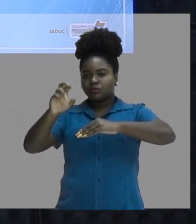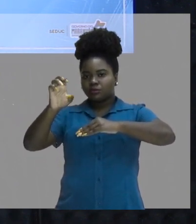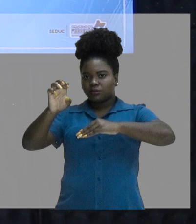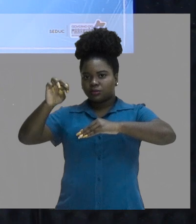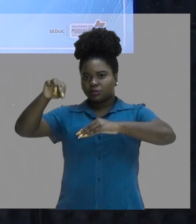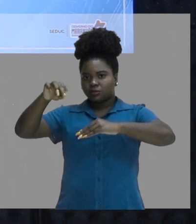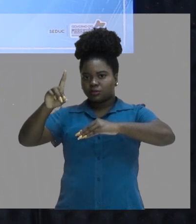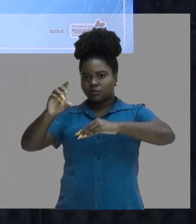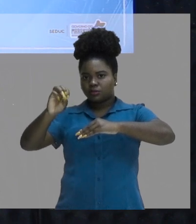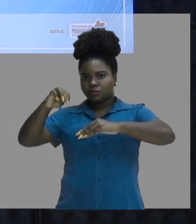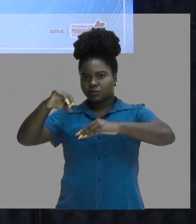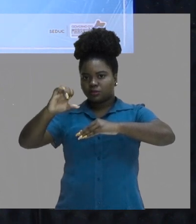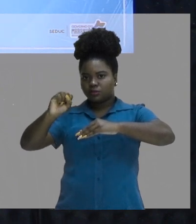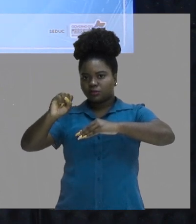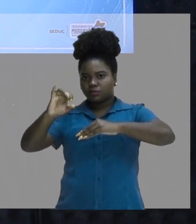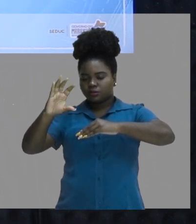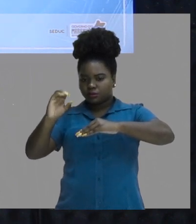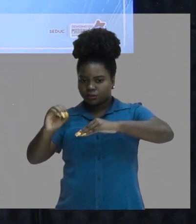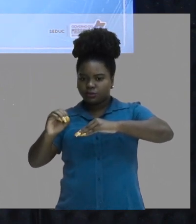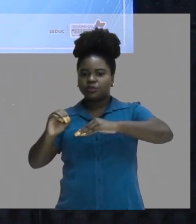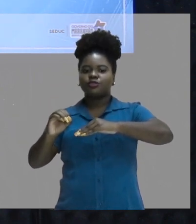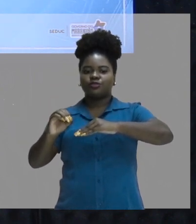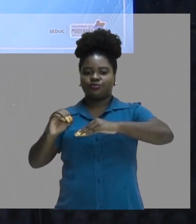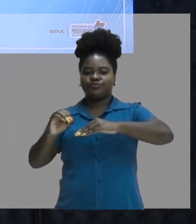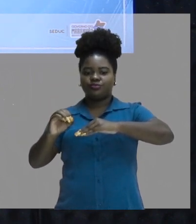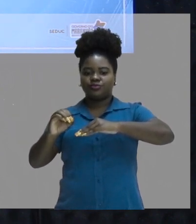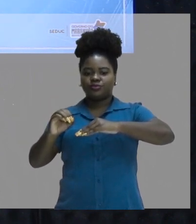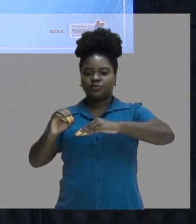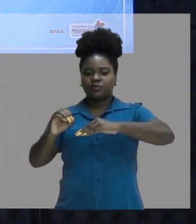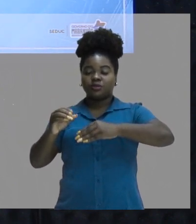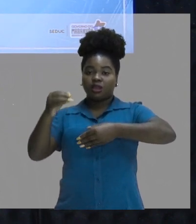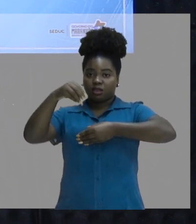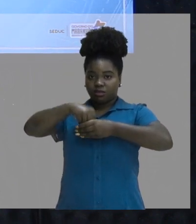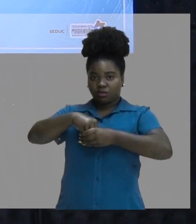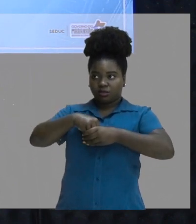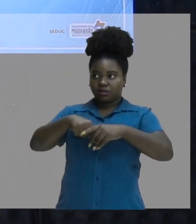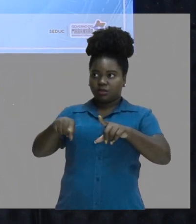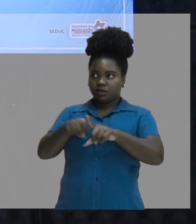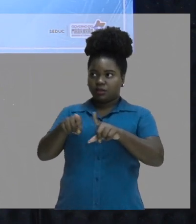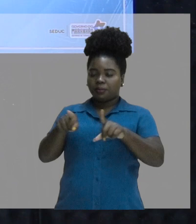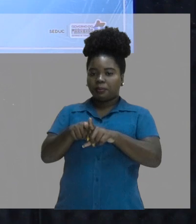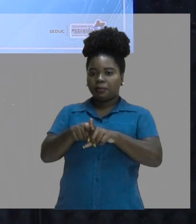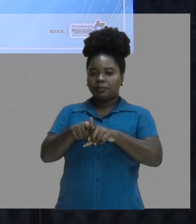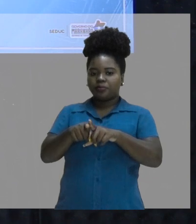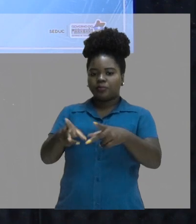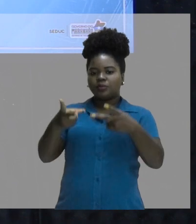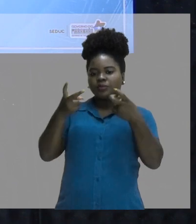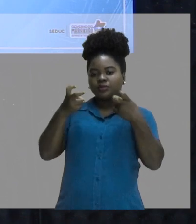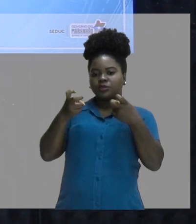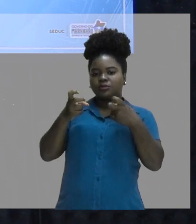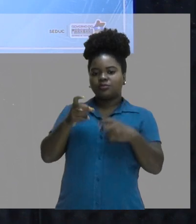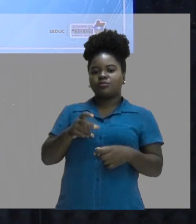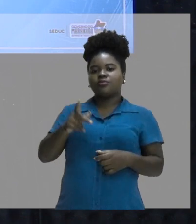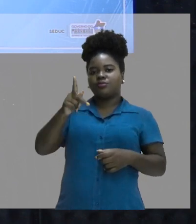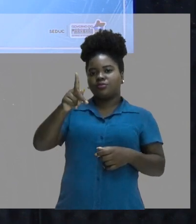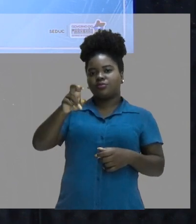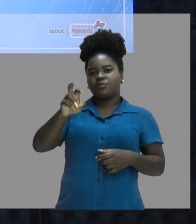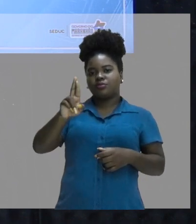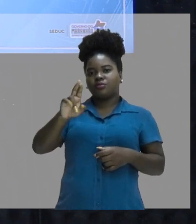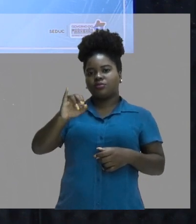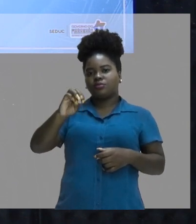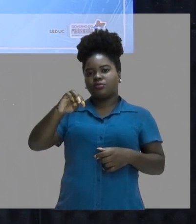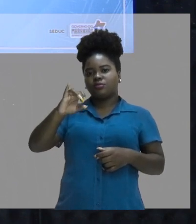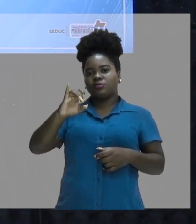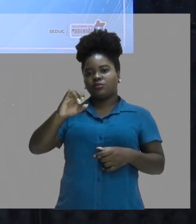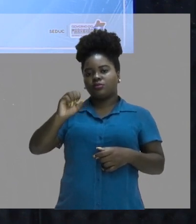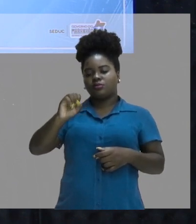significa dentro. Aí nós temos o perimísio, perceba essa camada aqui um pouquinho mais espessa, ó, perceba que ela envolve